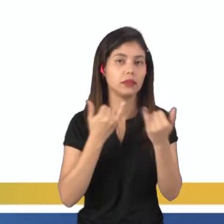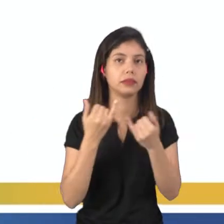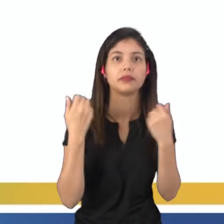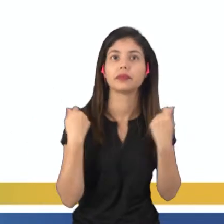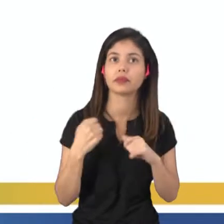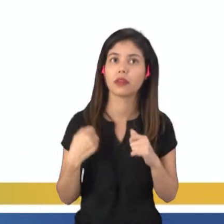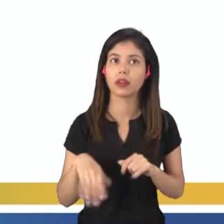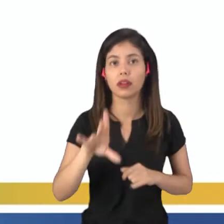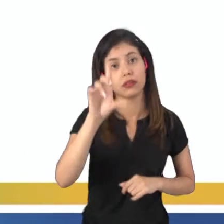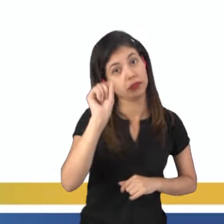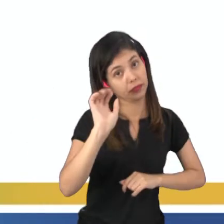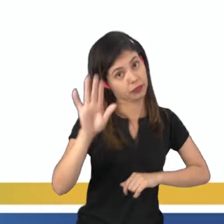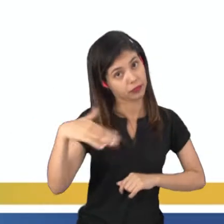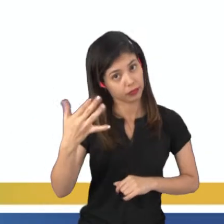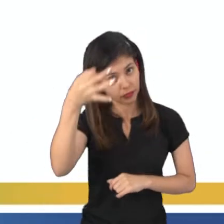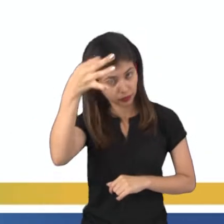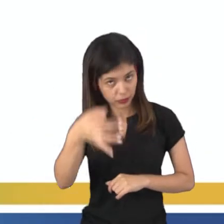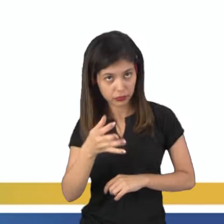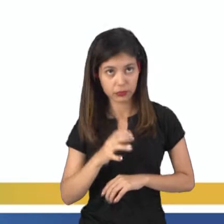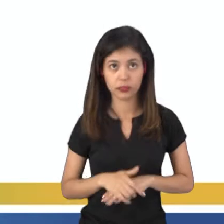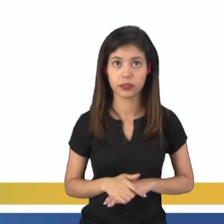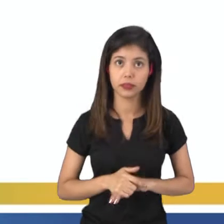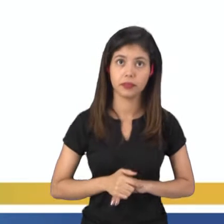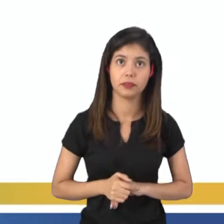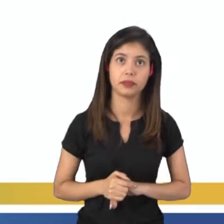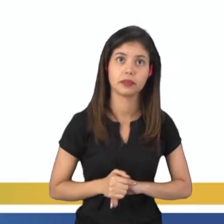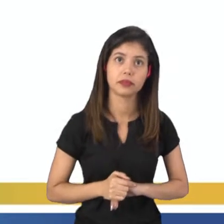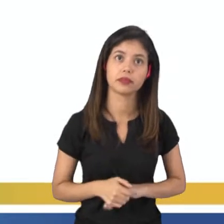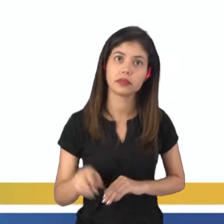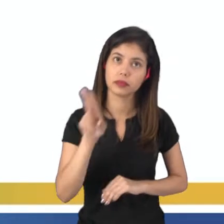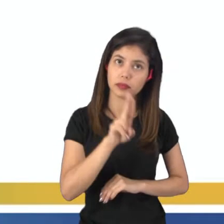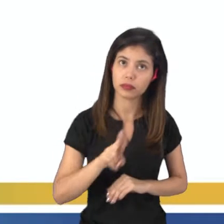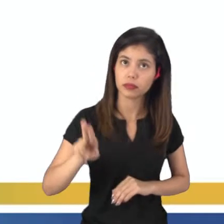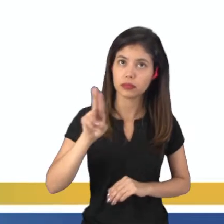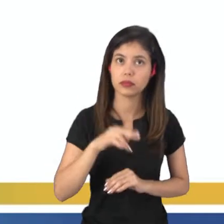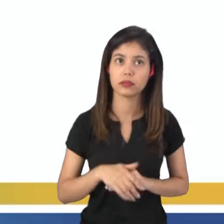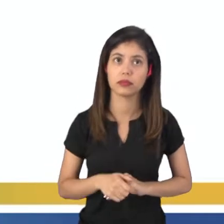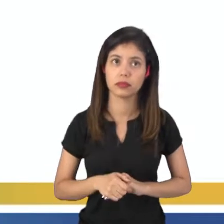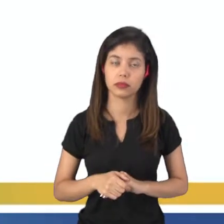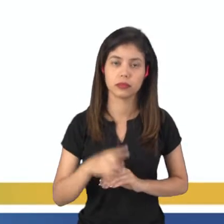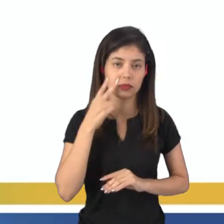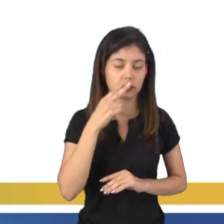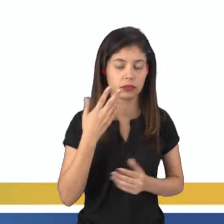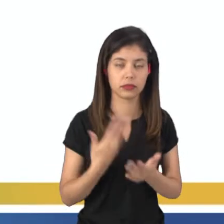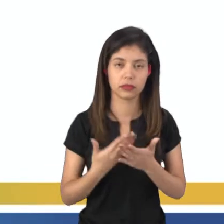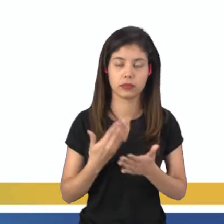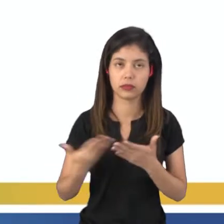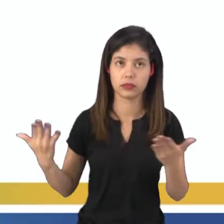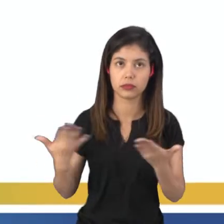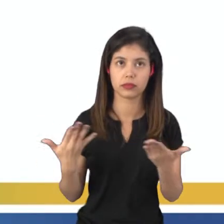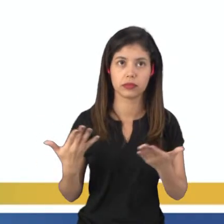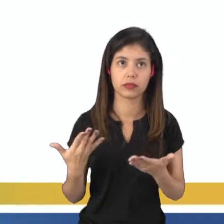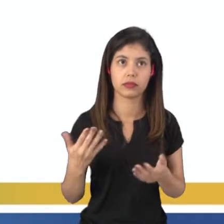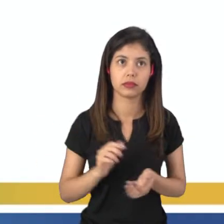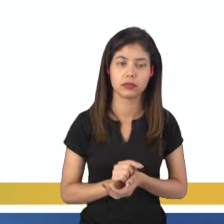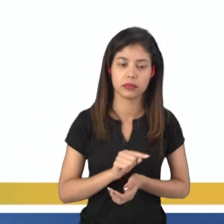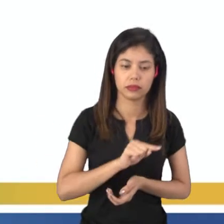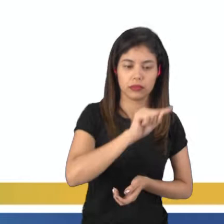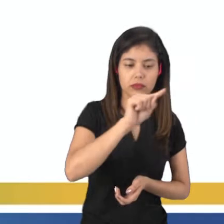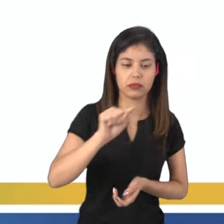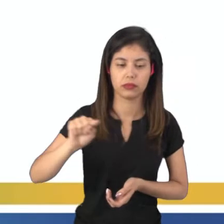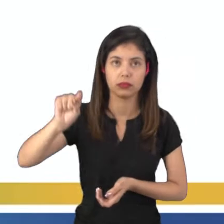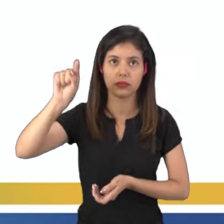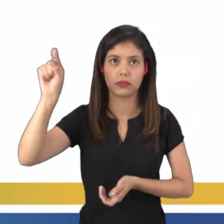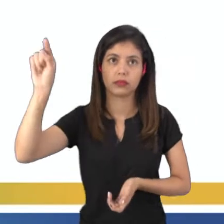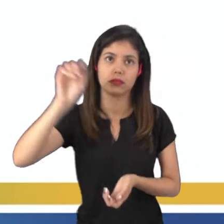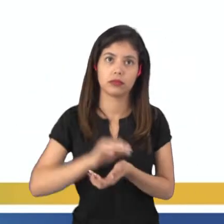nós precisamos escolher o gráfico correto. Os mais usuais são os que nós vamos ver na nossa aula de hoje, que é o gráfico em linha, o